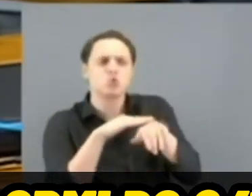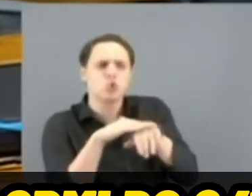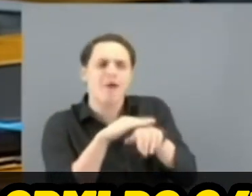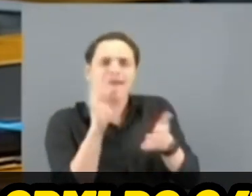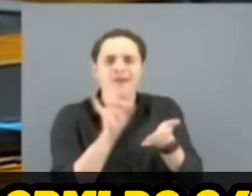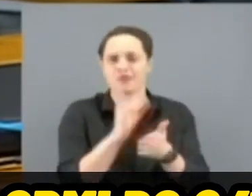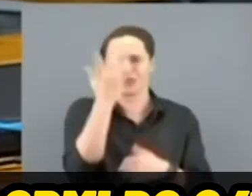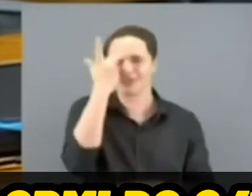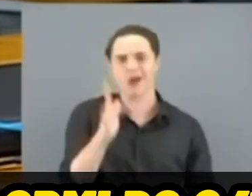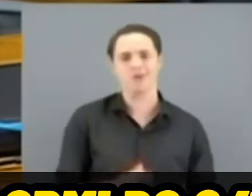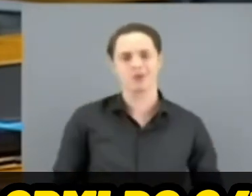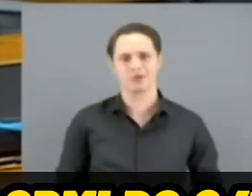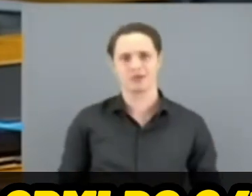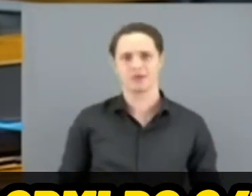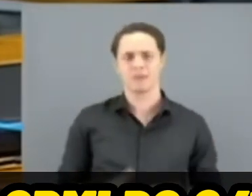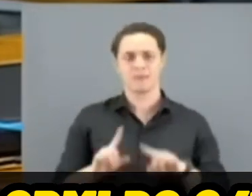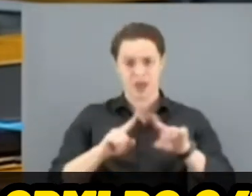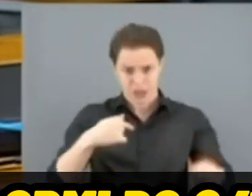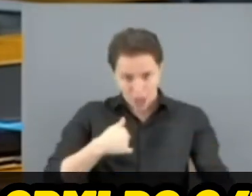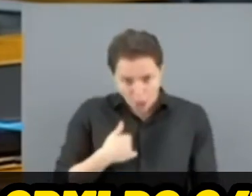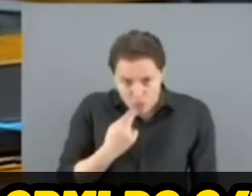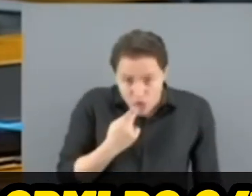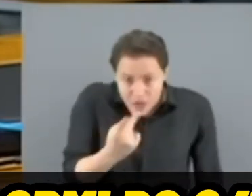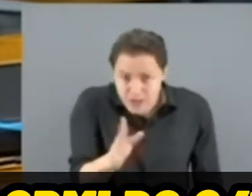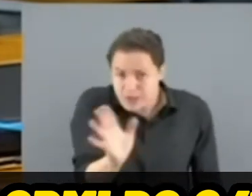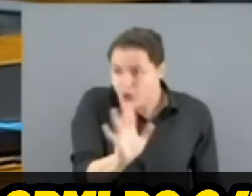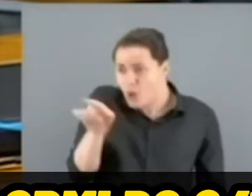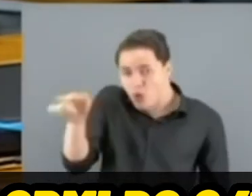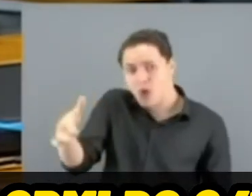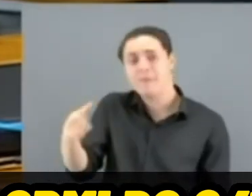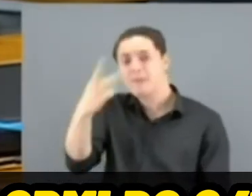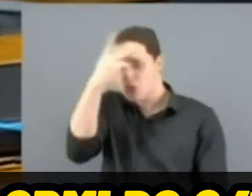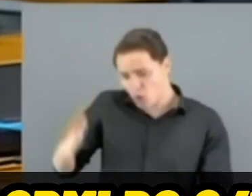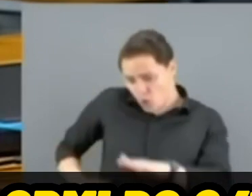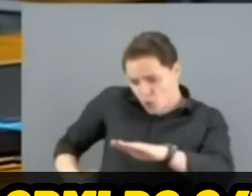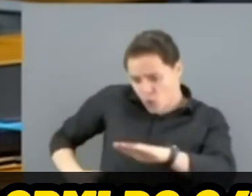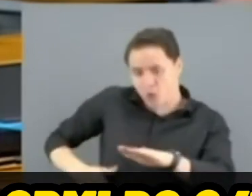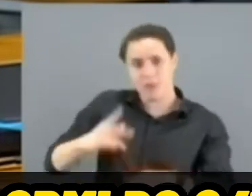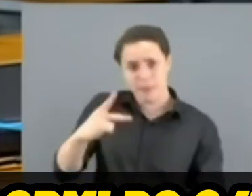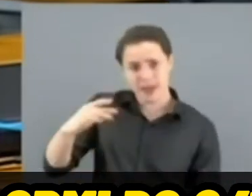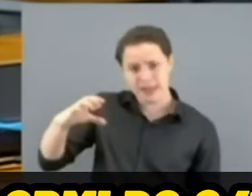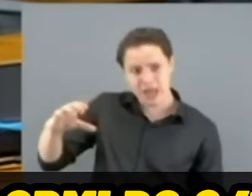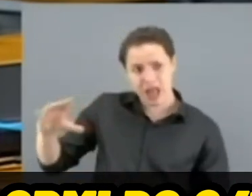conversar. Mas isso não saiu da minha boca, não. Isso saiu da boca de um criminoso do PCC que